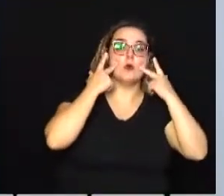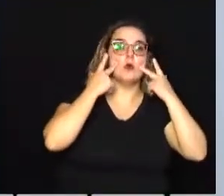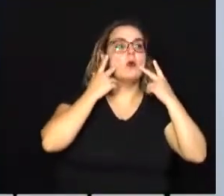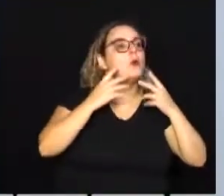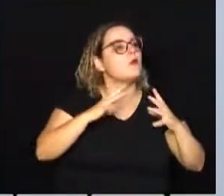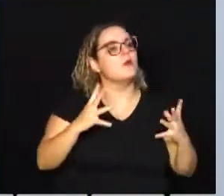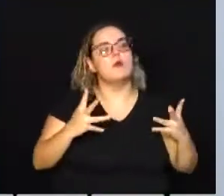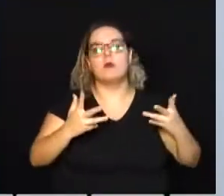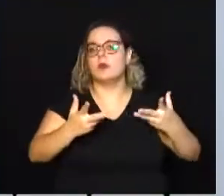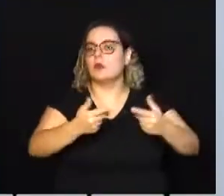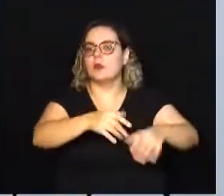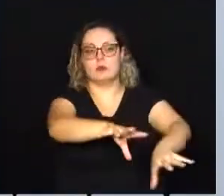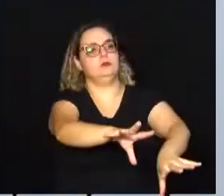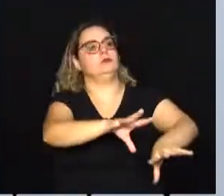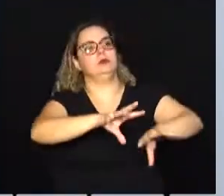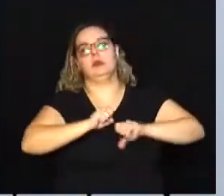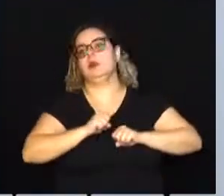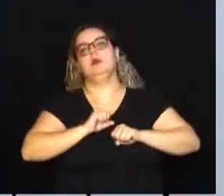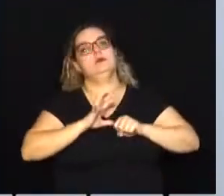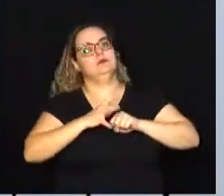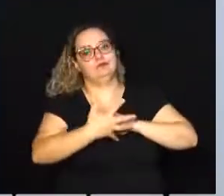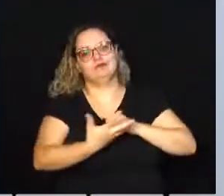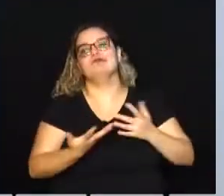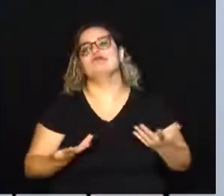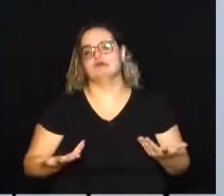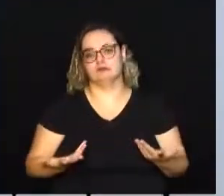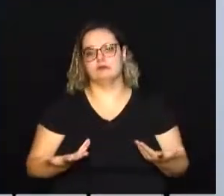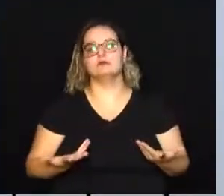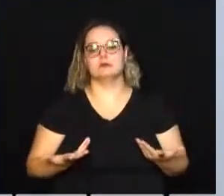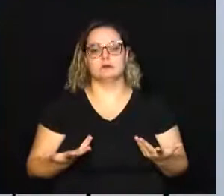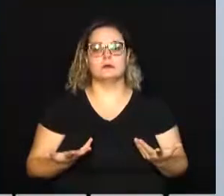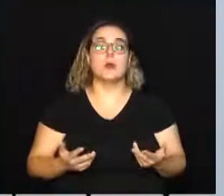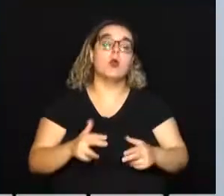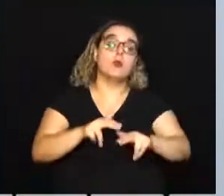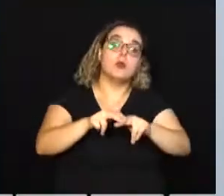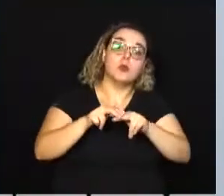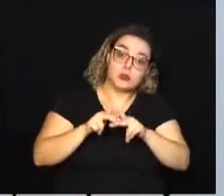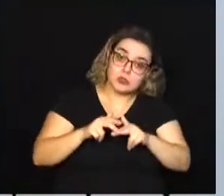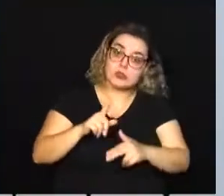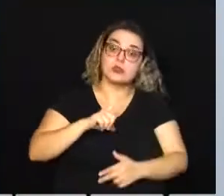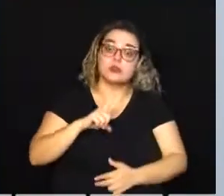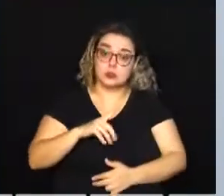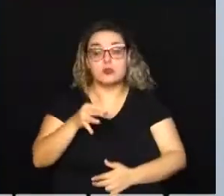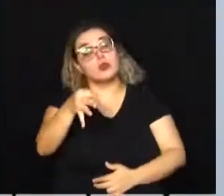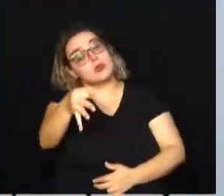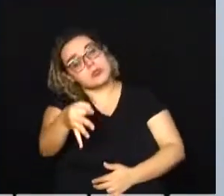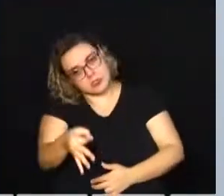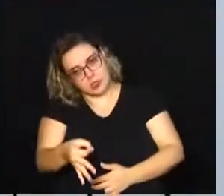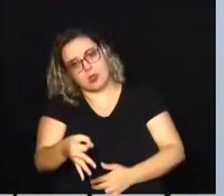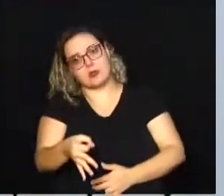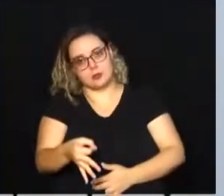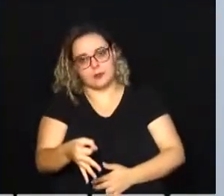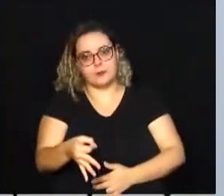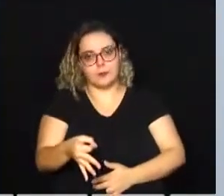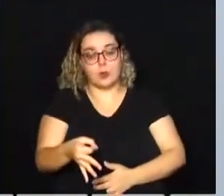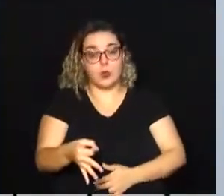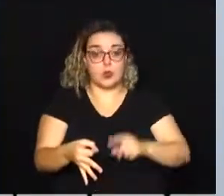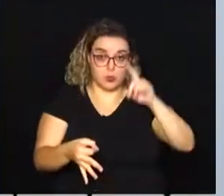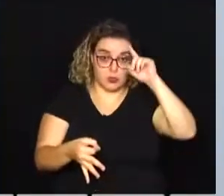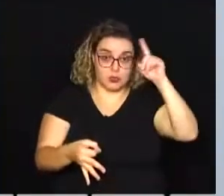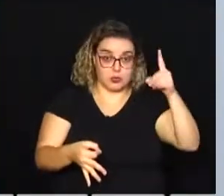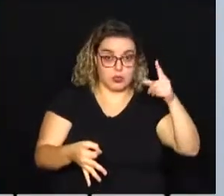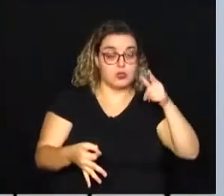funcionários, alunos acabaram contaminados. E por isso que nós consideramos correta a decisão tomada no dia de ontem